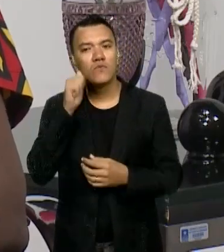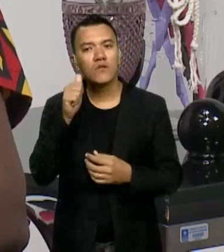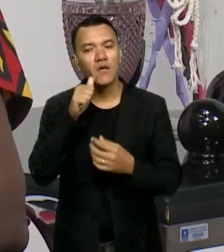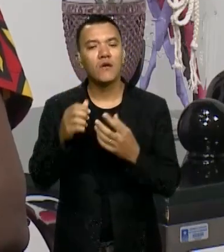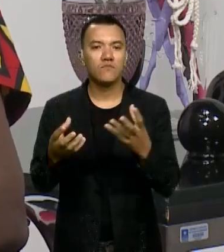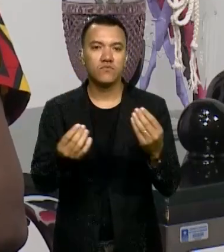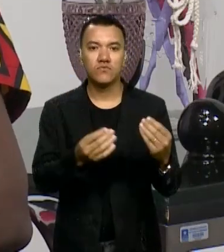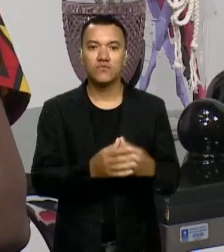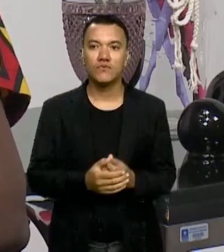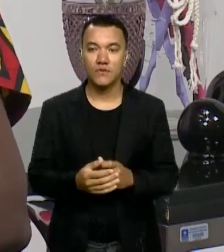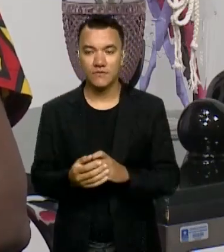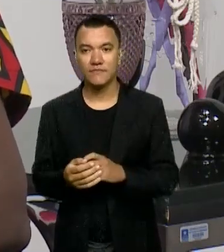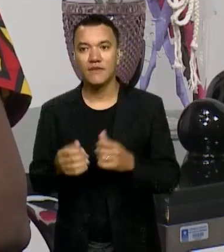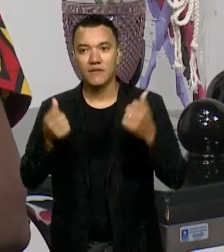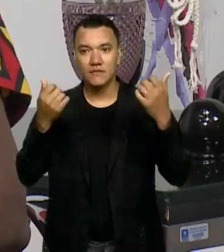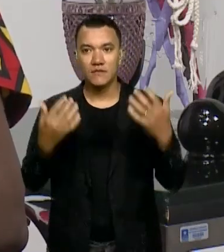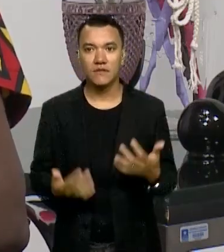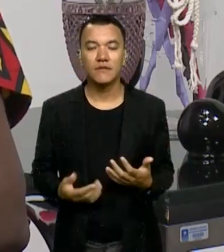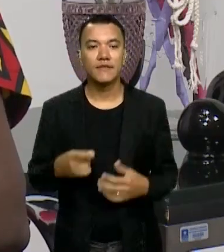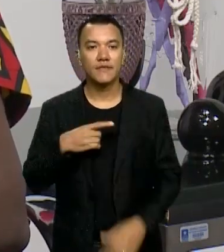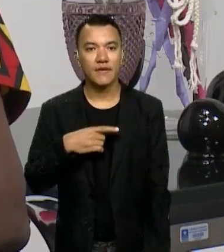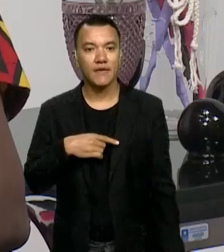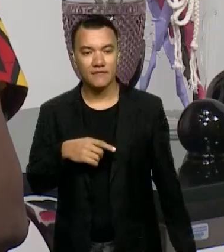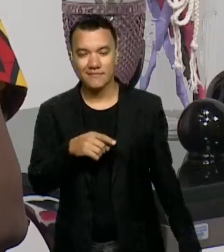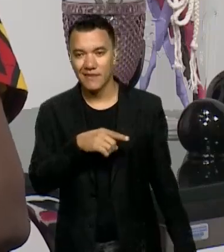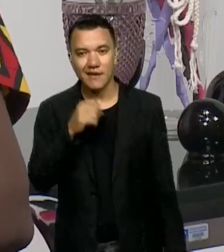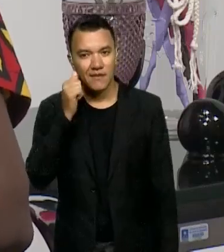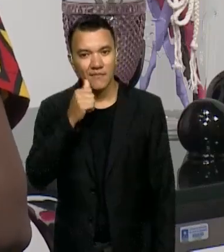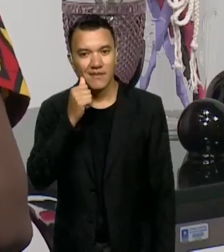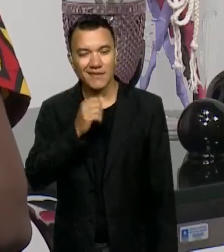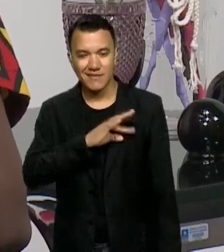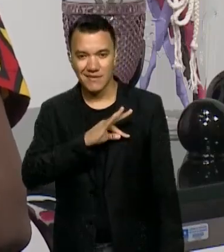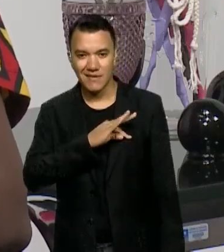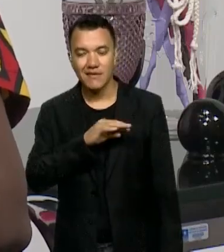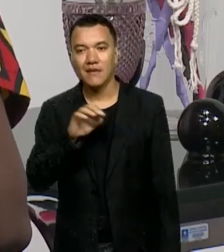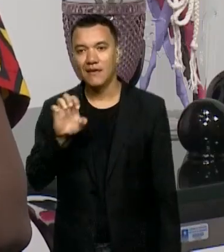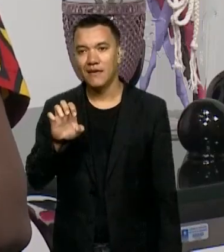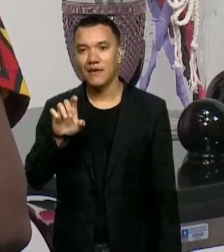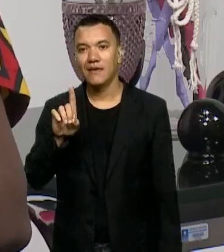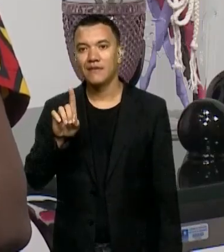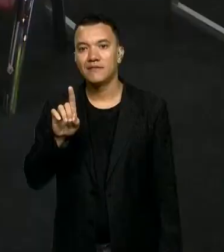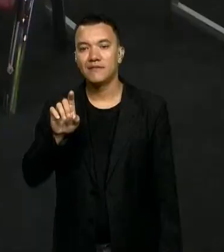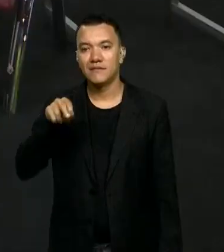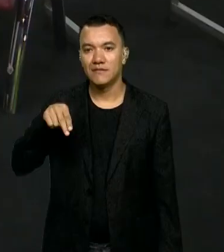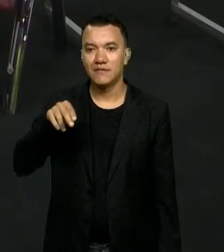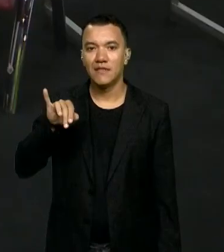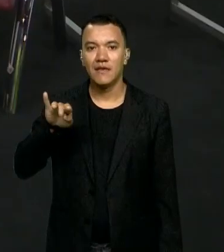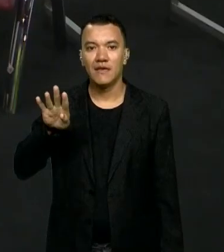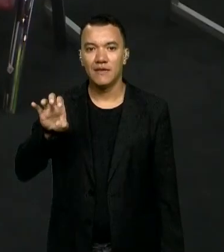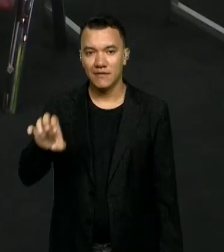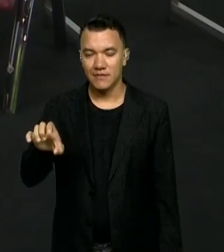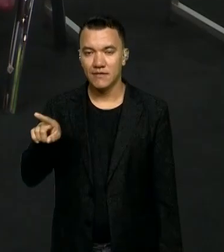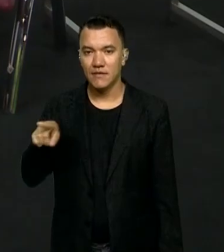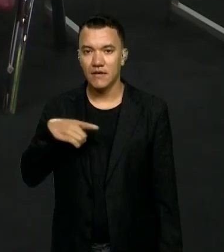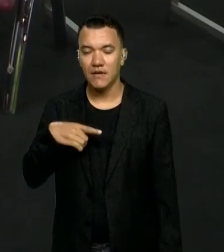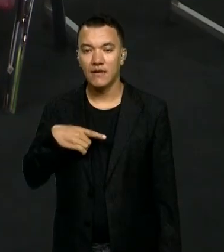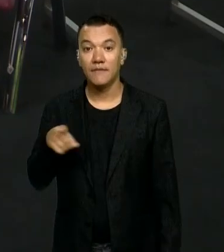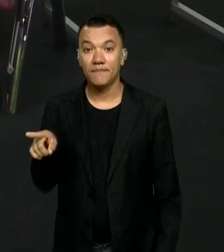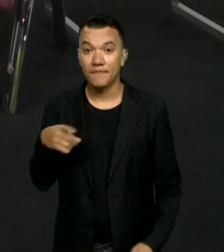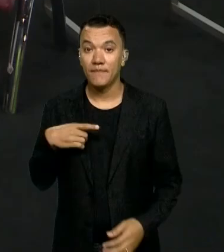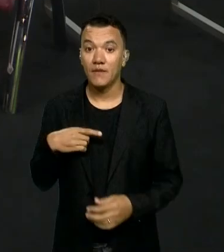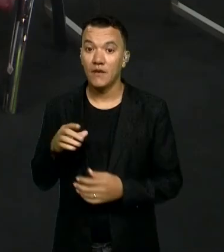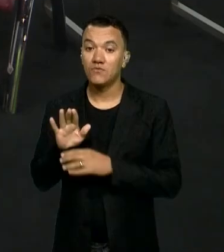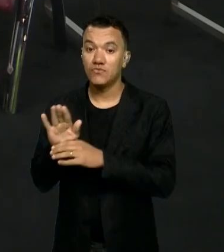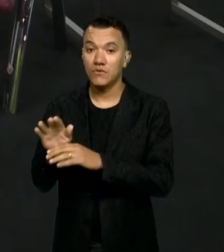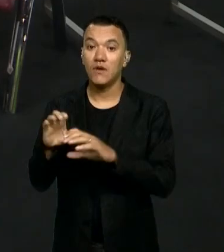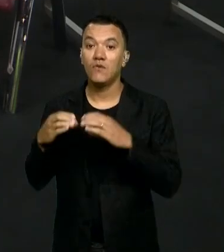também aqui a técnica Edilene, que era da comissão da Câmara Técnica Sazan, que contribuiu muito. Lá na